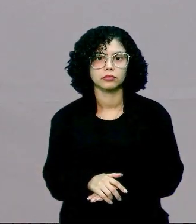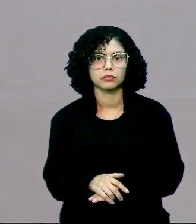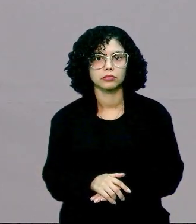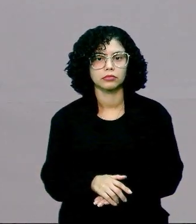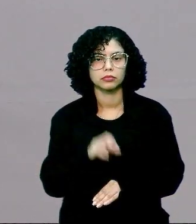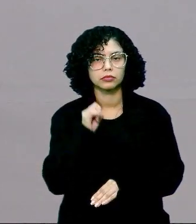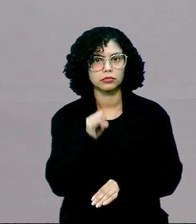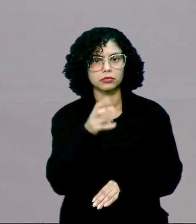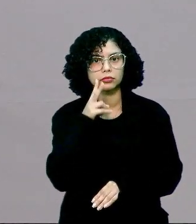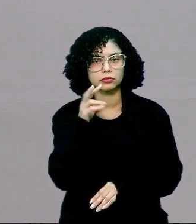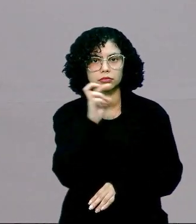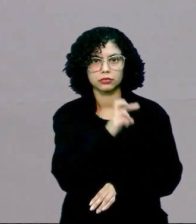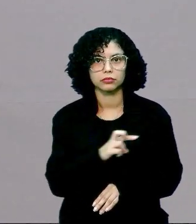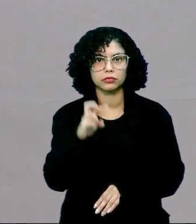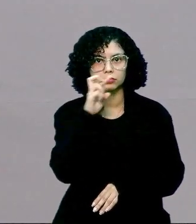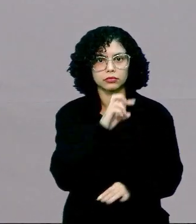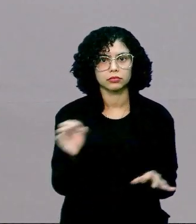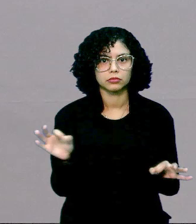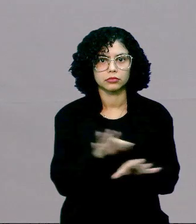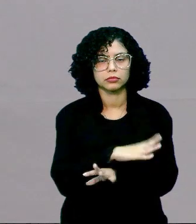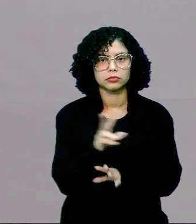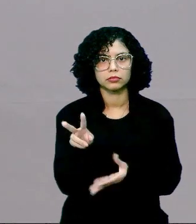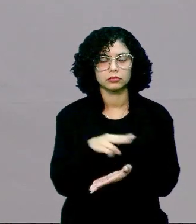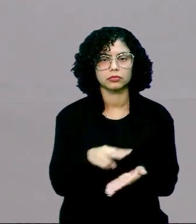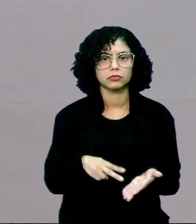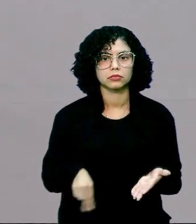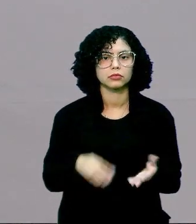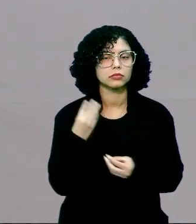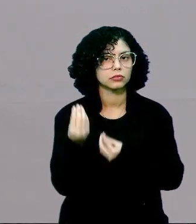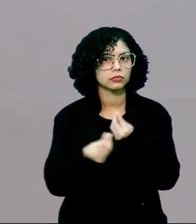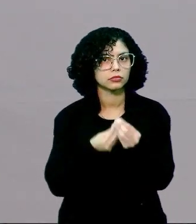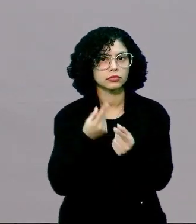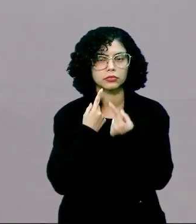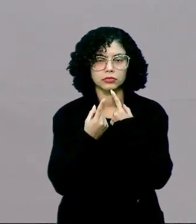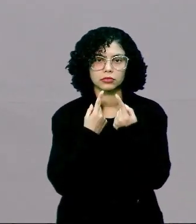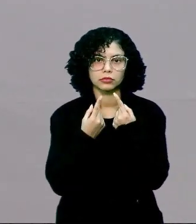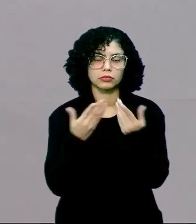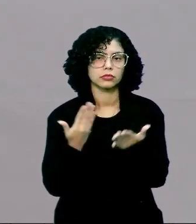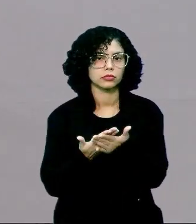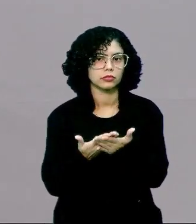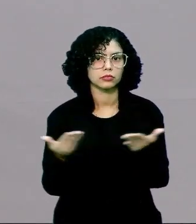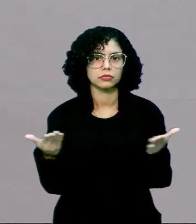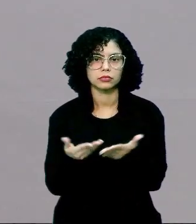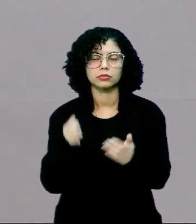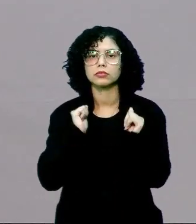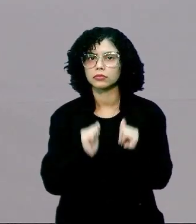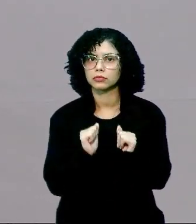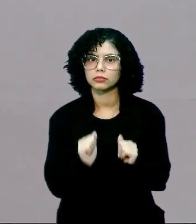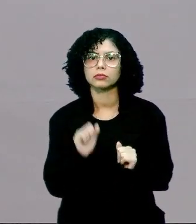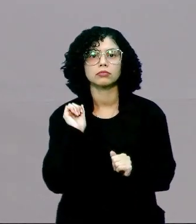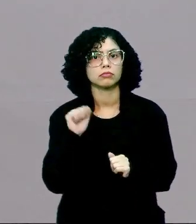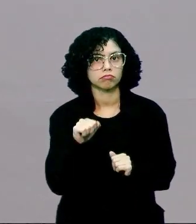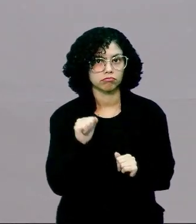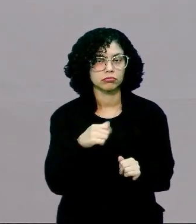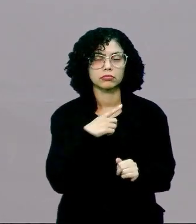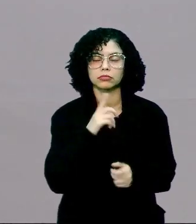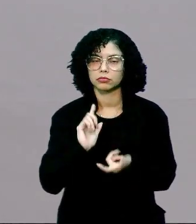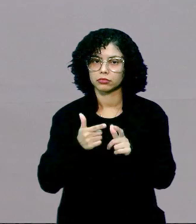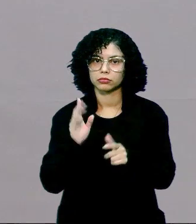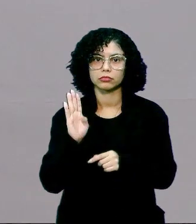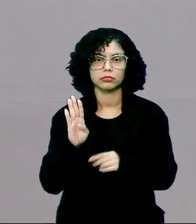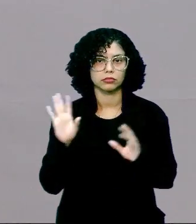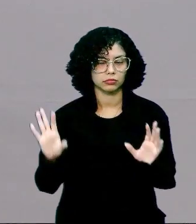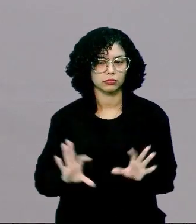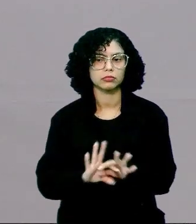Se vocês analisarem o que acabamos de ler com o que nós discutimos na aula de hoje, vocês podem ver sim que a letra B